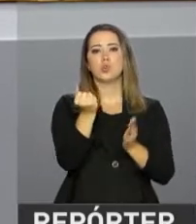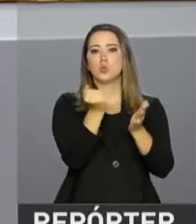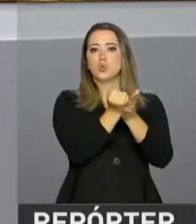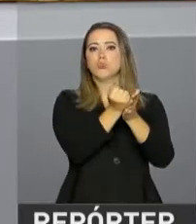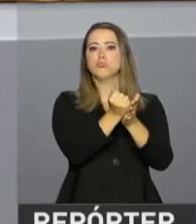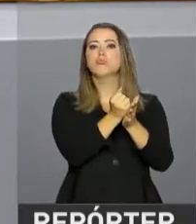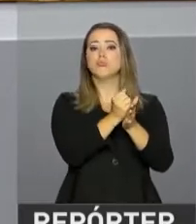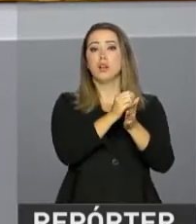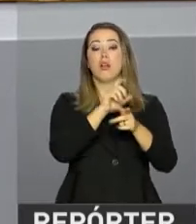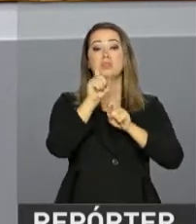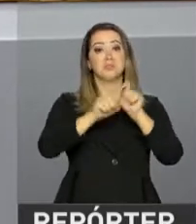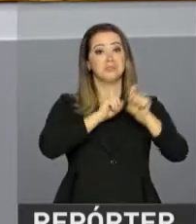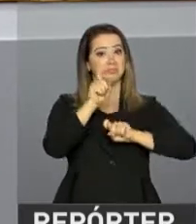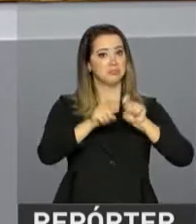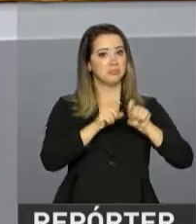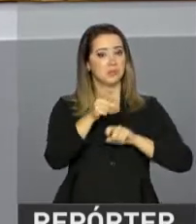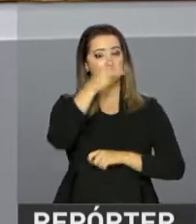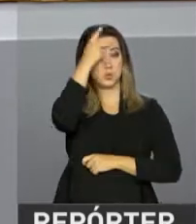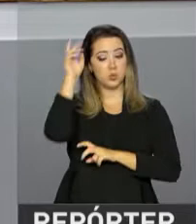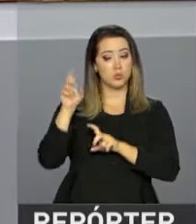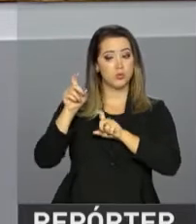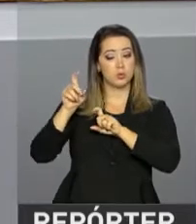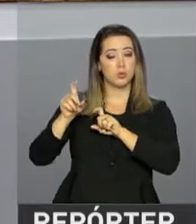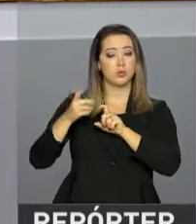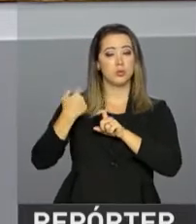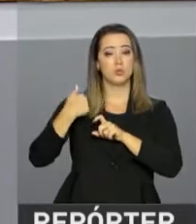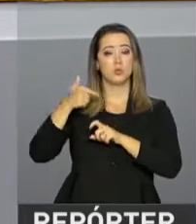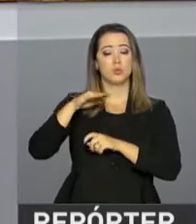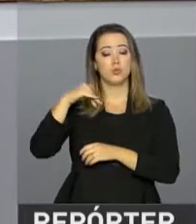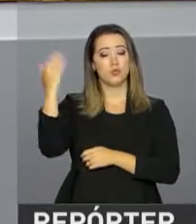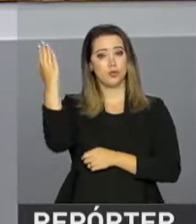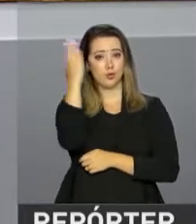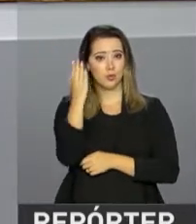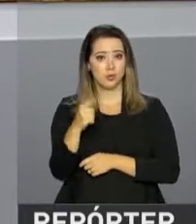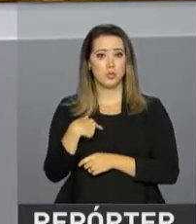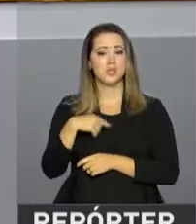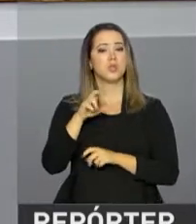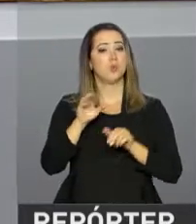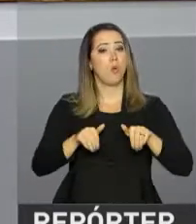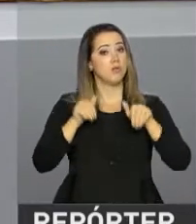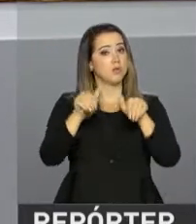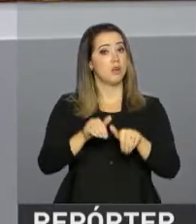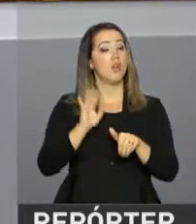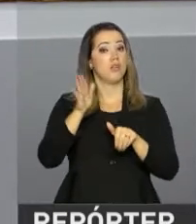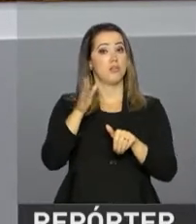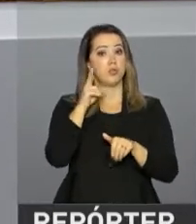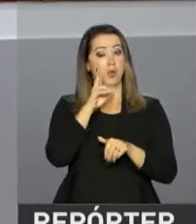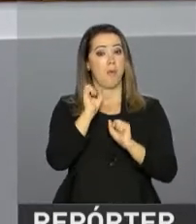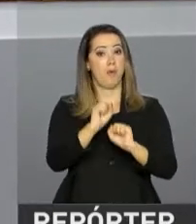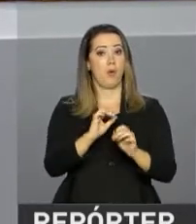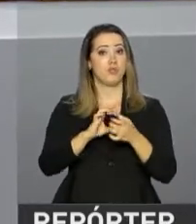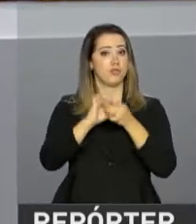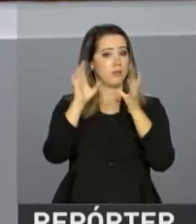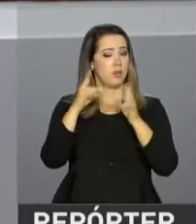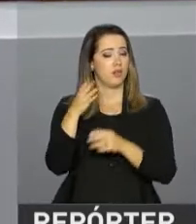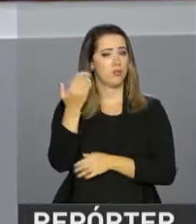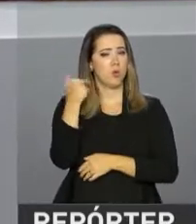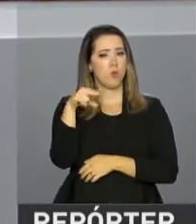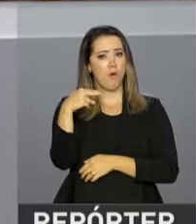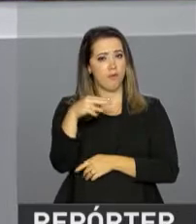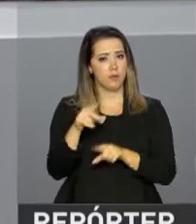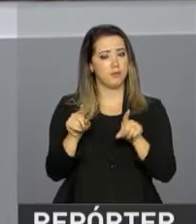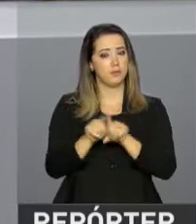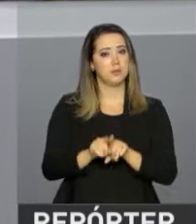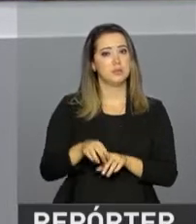visitantes estrangeiros os australianos desde novembro já podem usar o chamado e visa e até o final de janeiro mais